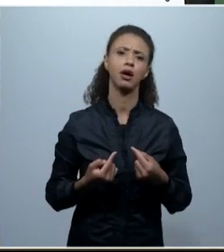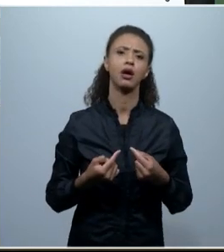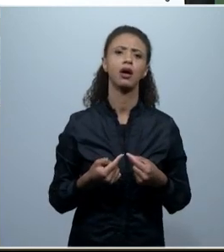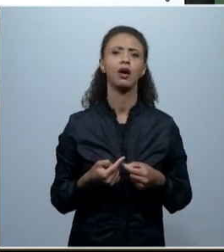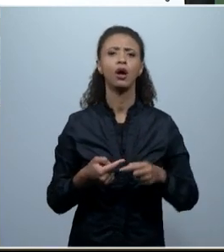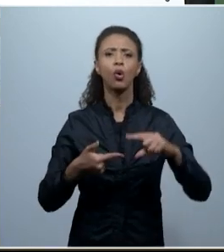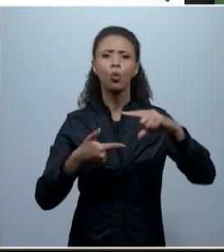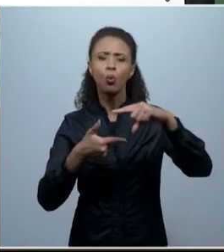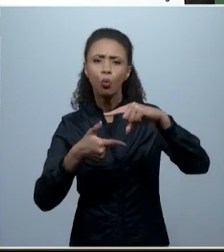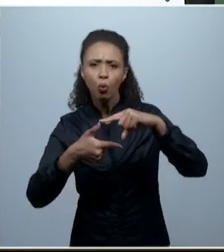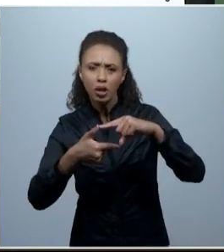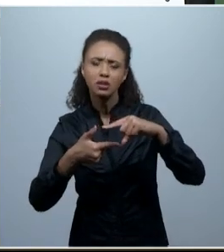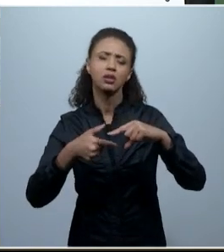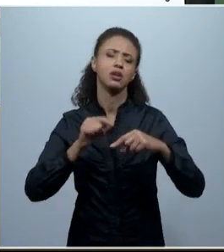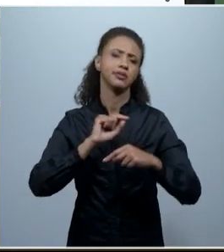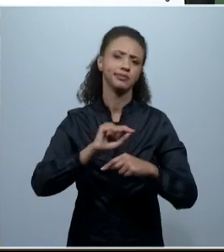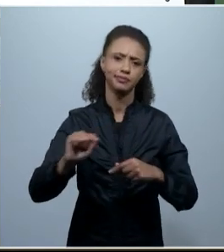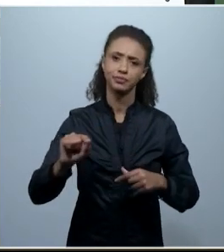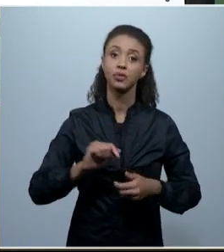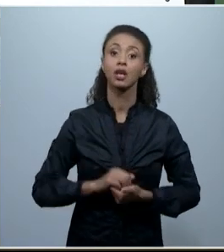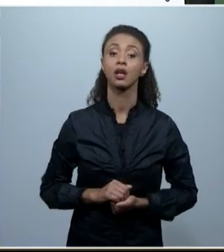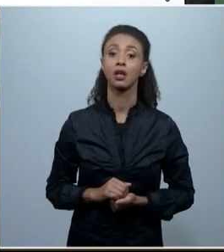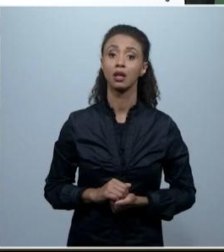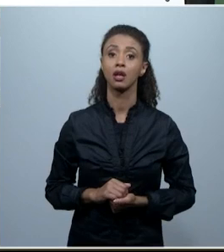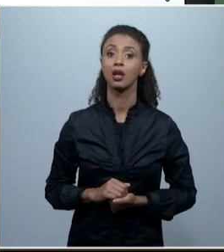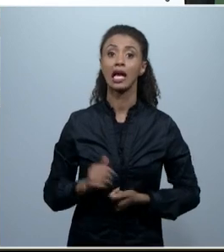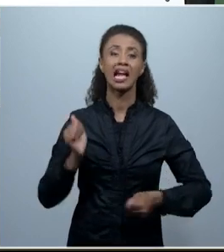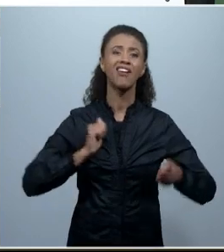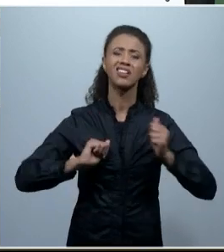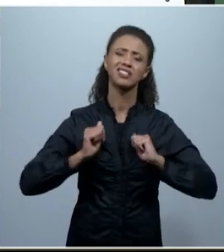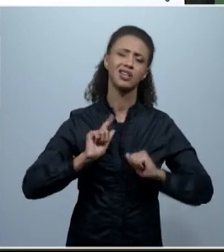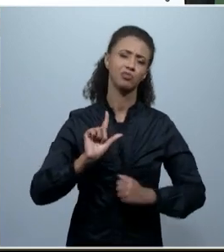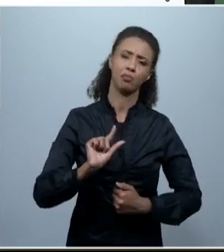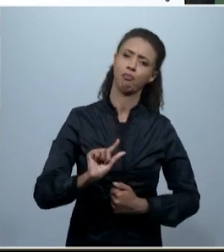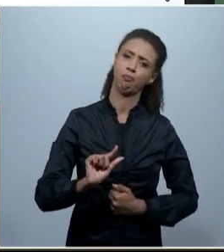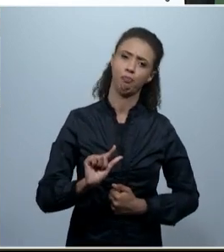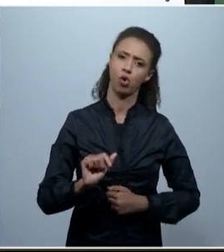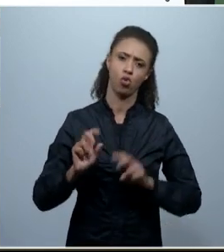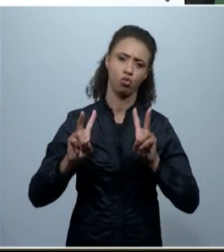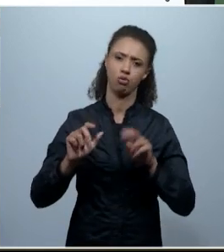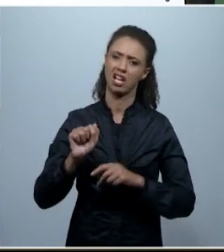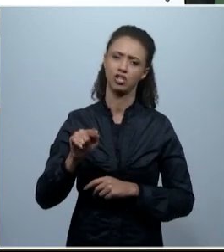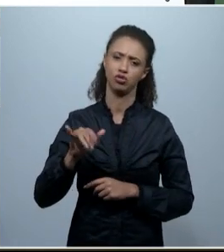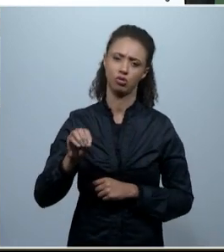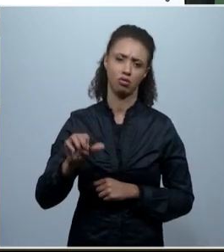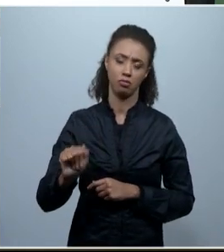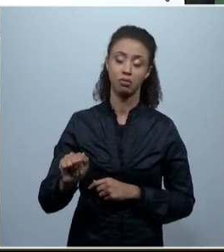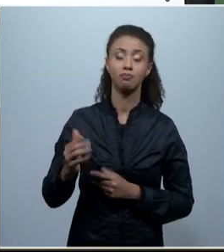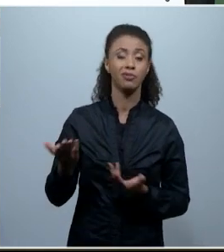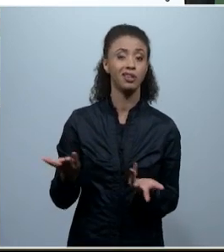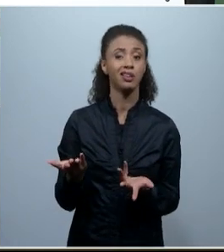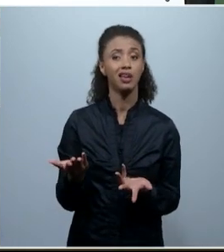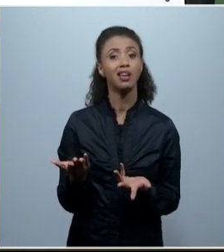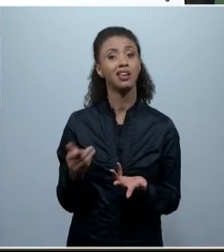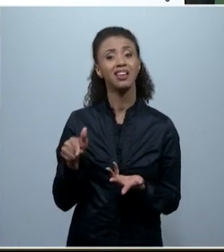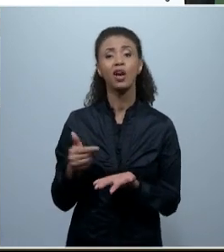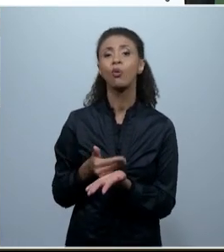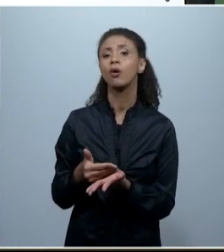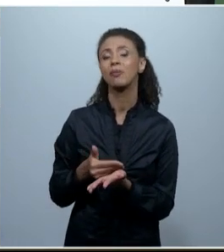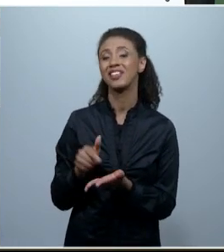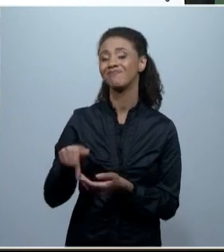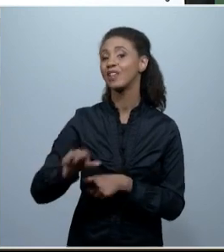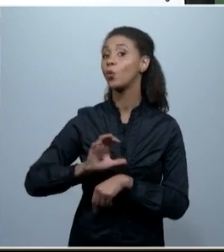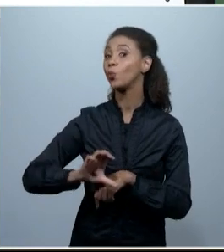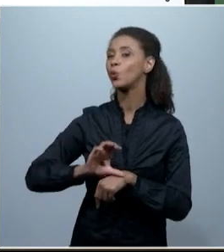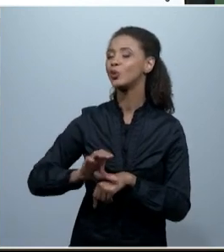lá com menos a menos ansiedade e menos preocupação com a partição mágica que essa parte inicial nesse curso tem um